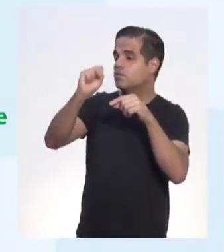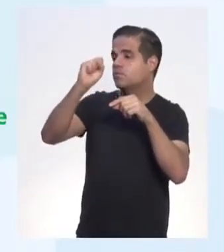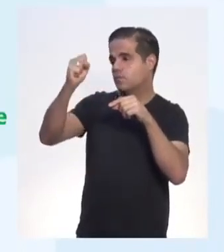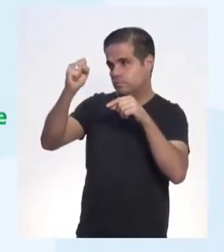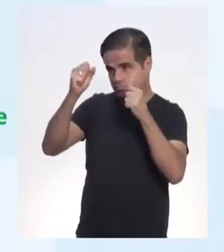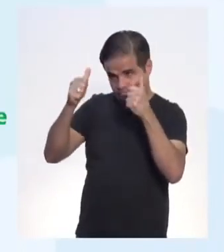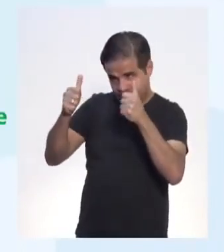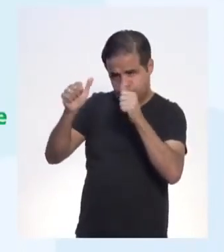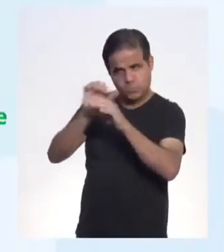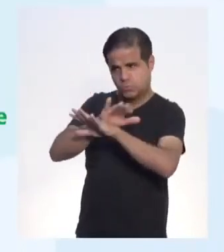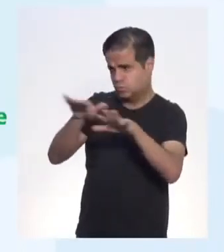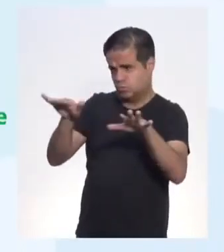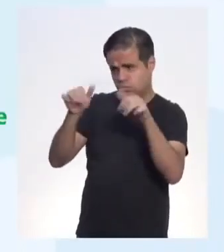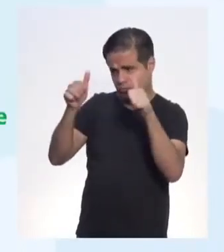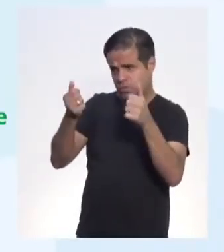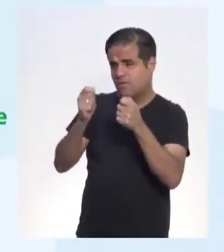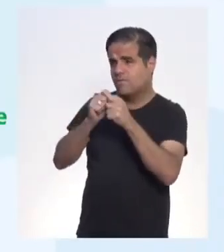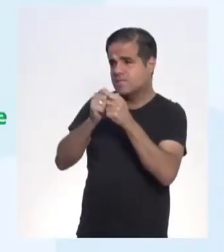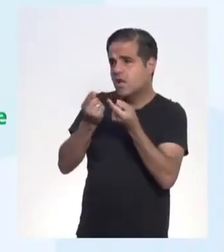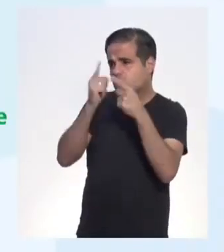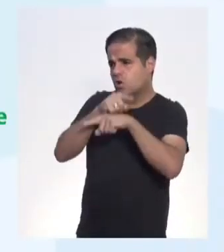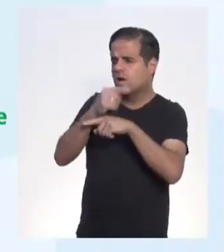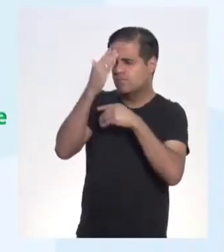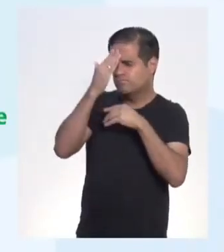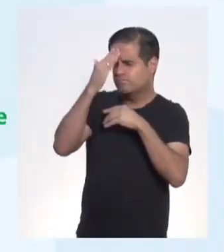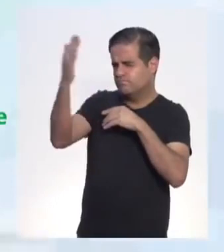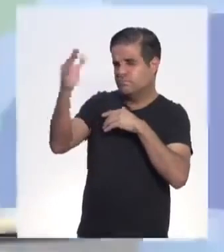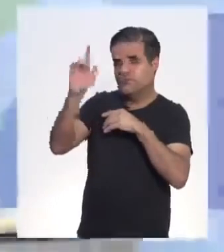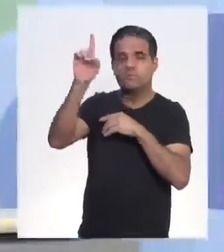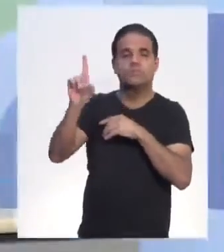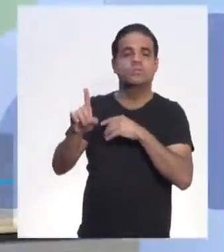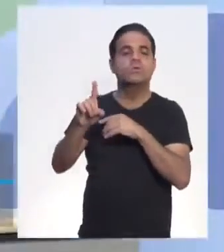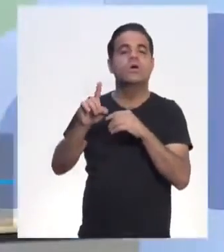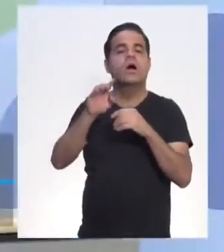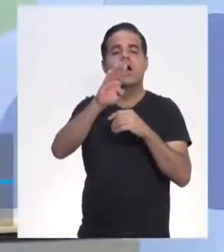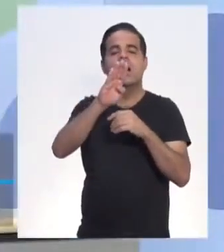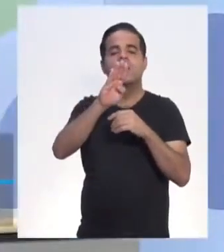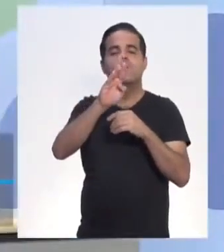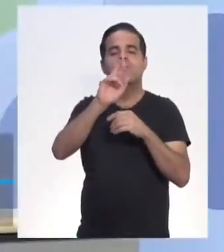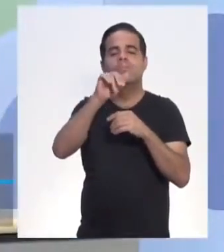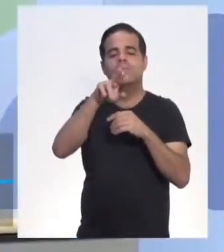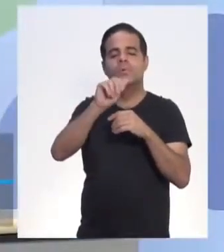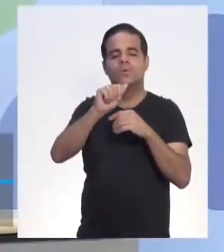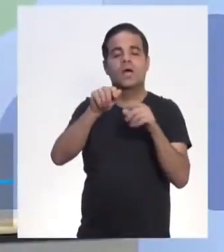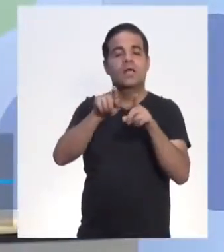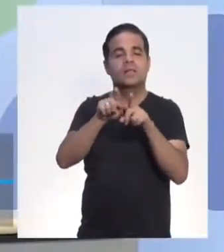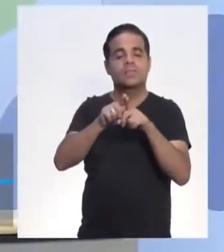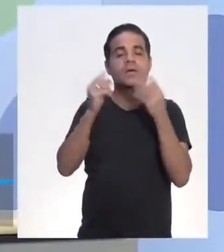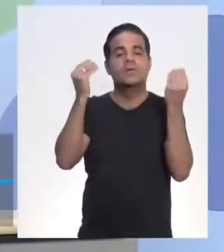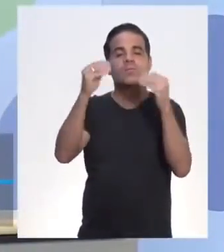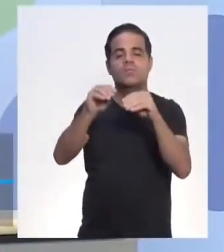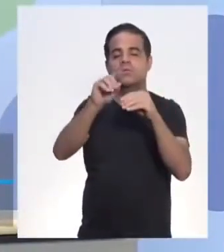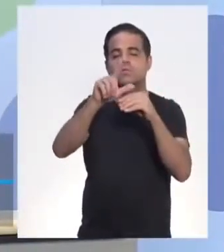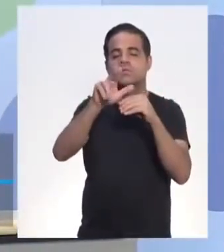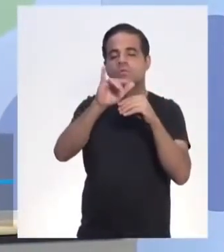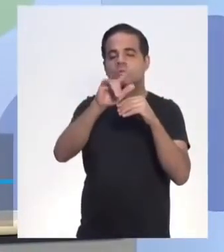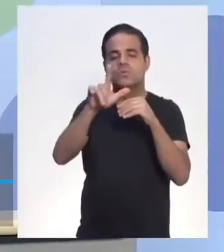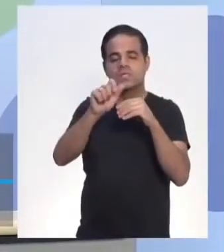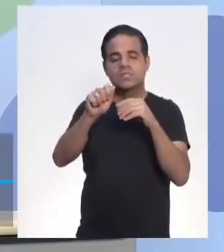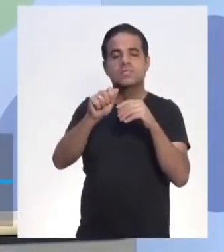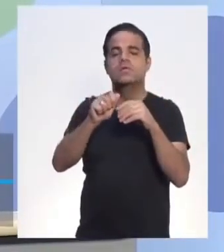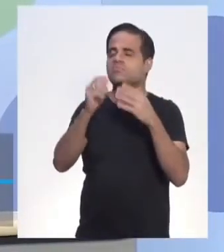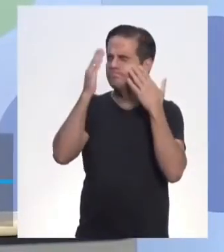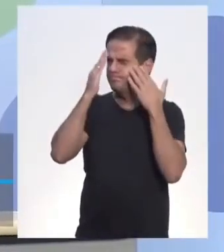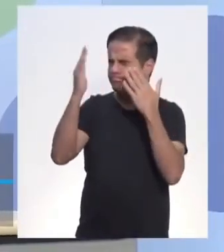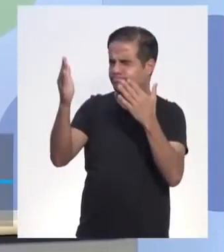288 tá é só isso fazer essa troca Obrigada diretor isso a Bruna também colocou tá Bruna Luiza aí ó então